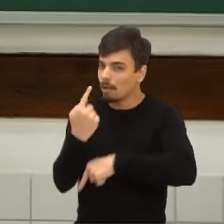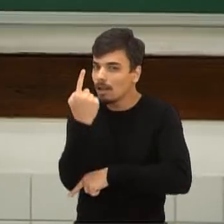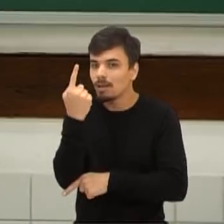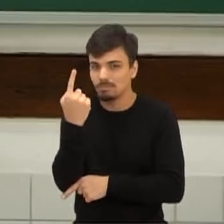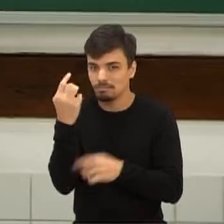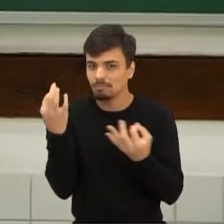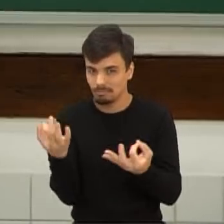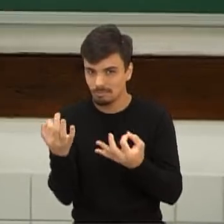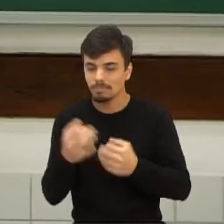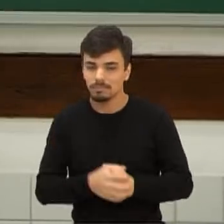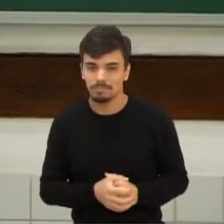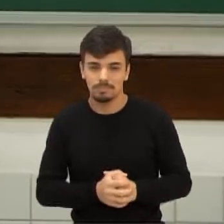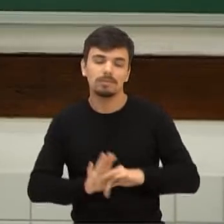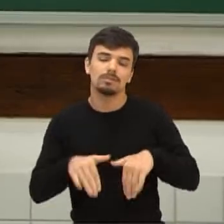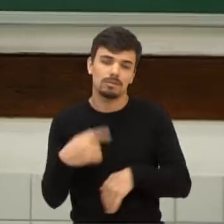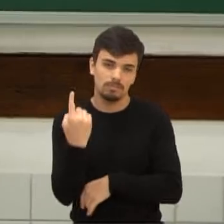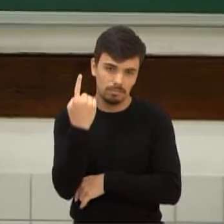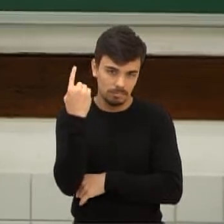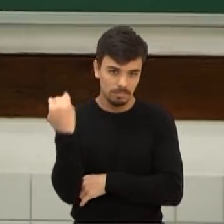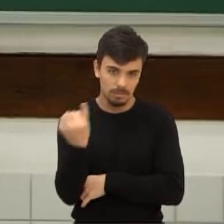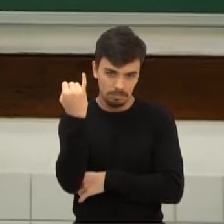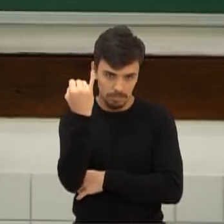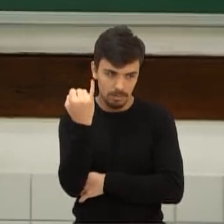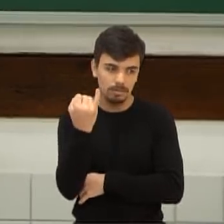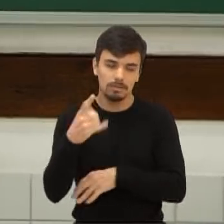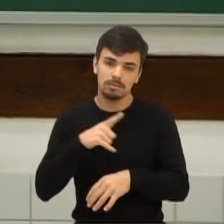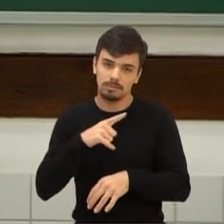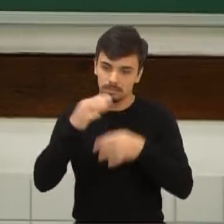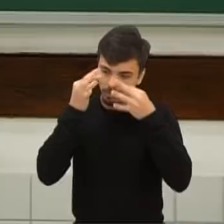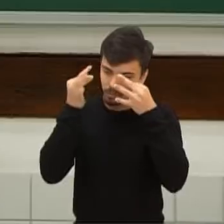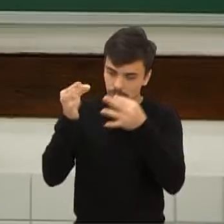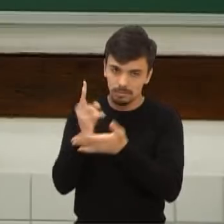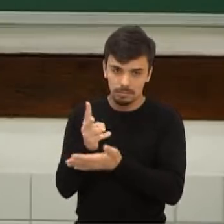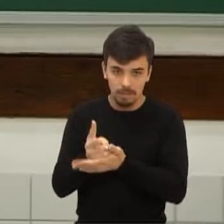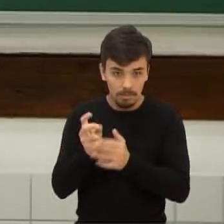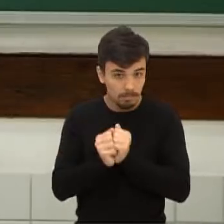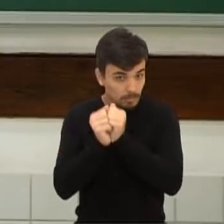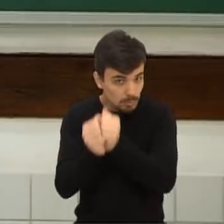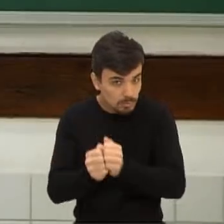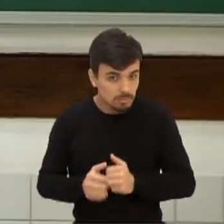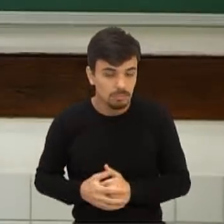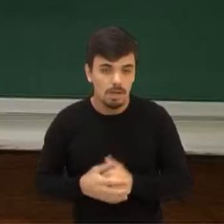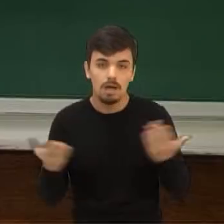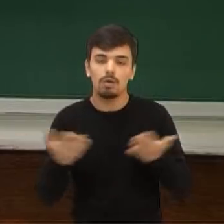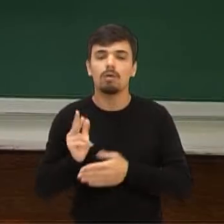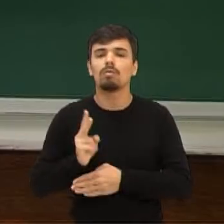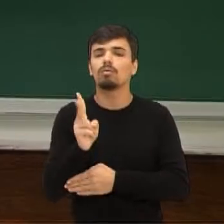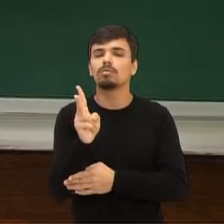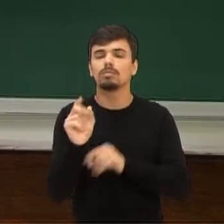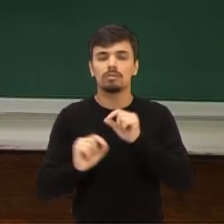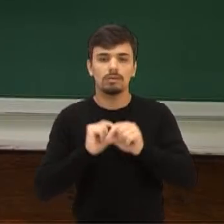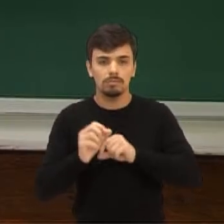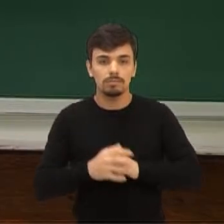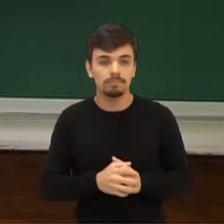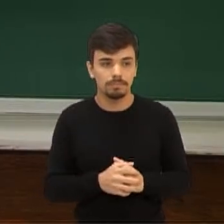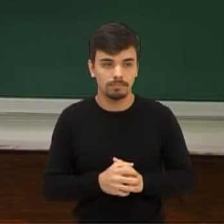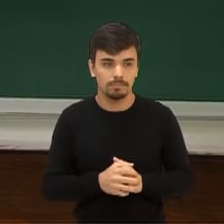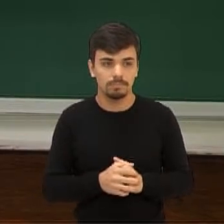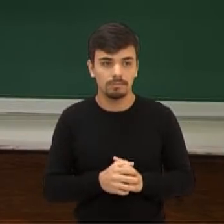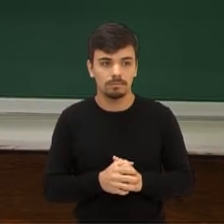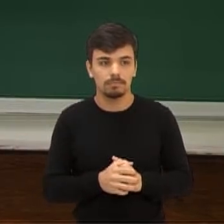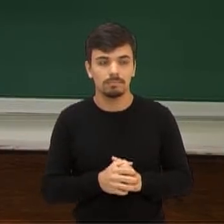vai? Então, é muito importante a gente estar aprendendo aqui. Vamos juntos? Continuando aqui, então.